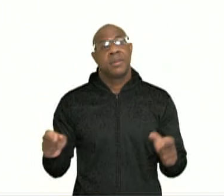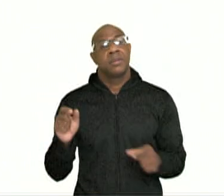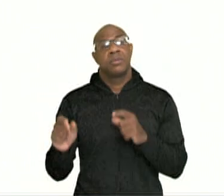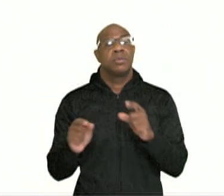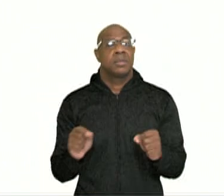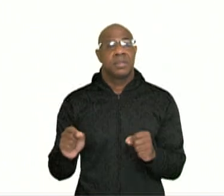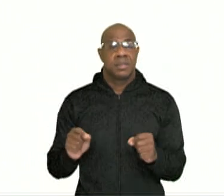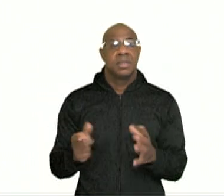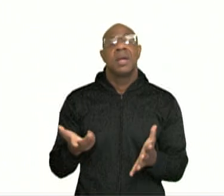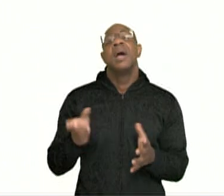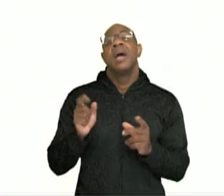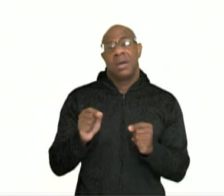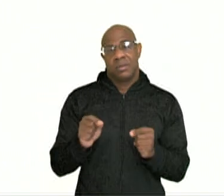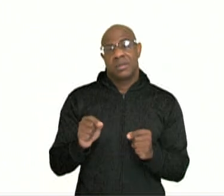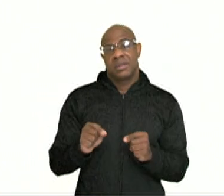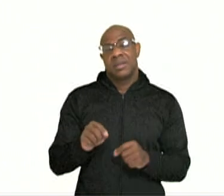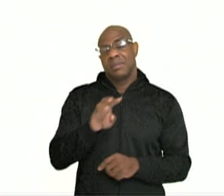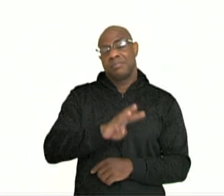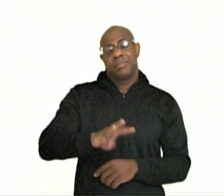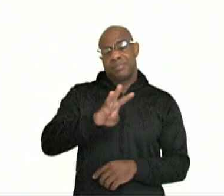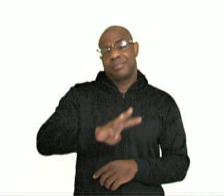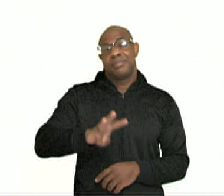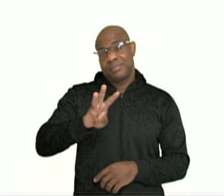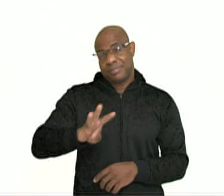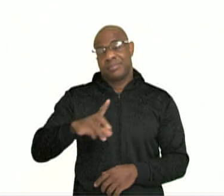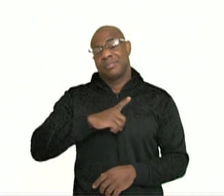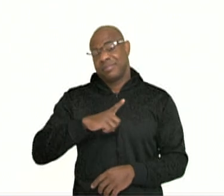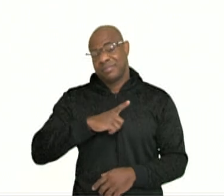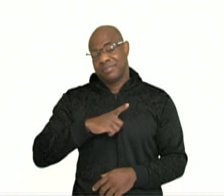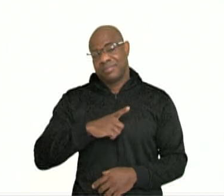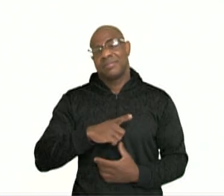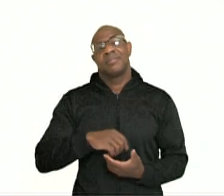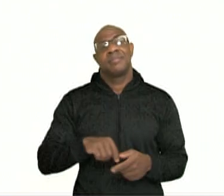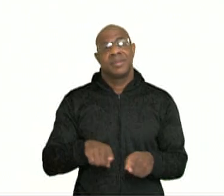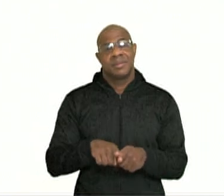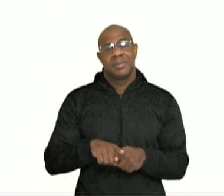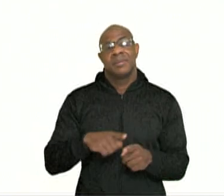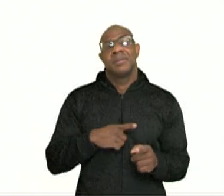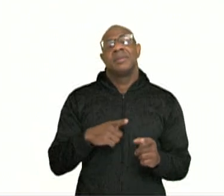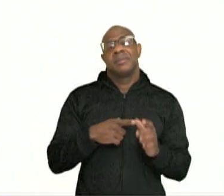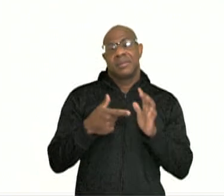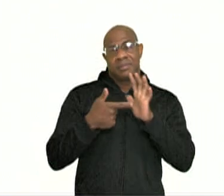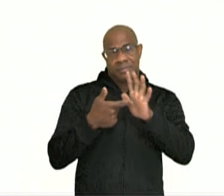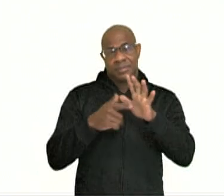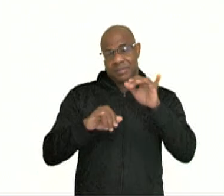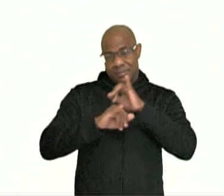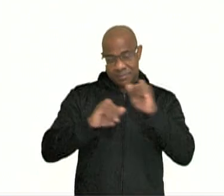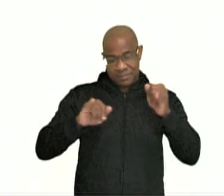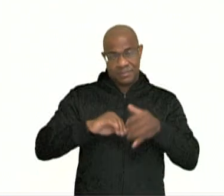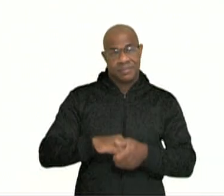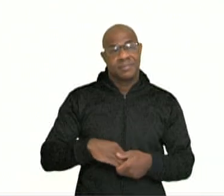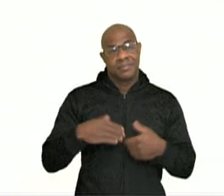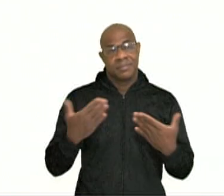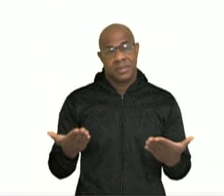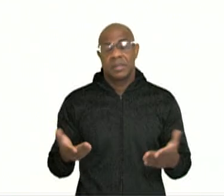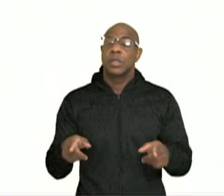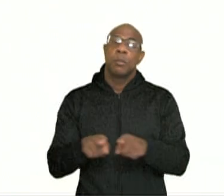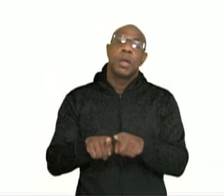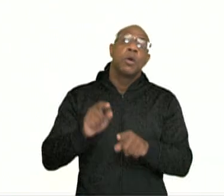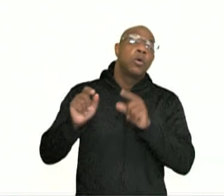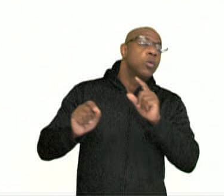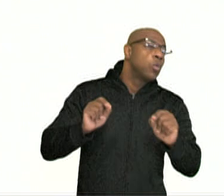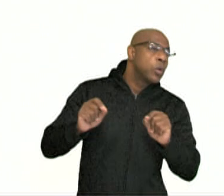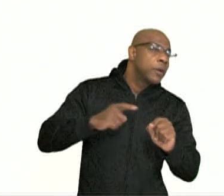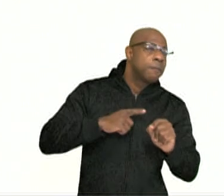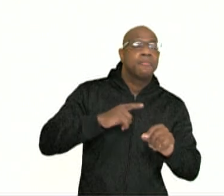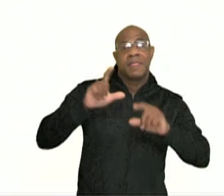sim, virtuais, né? Por meio de sites, blogs, acabam, então, oferecendo os conteúdos. Então, também lá na TV, com